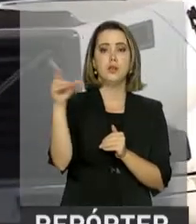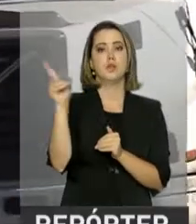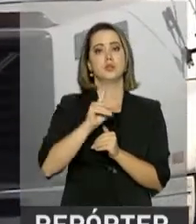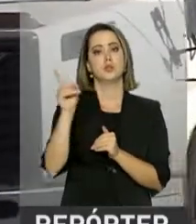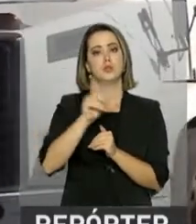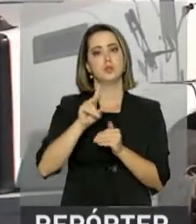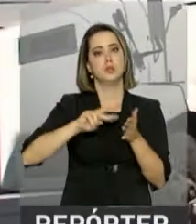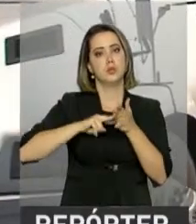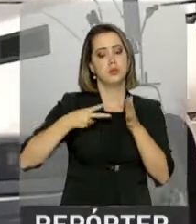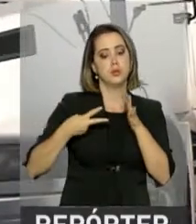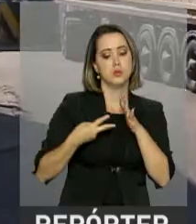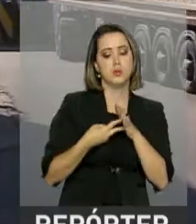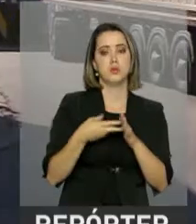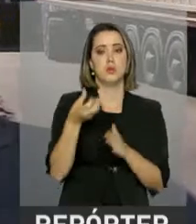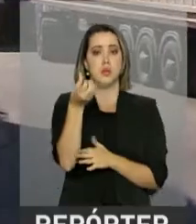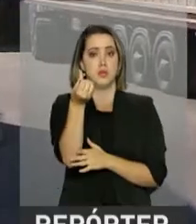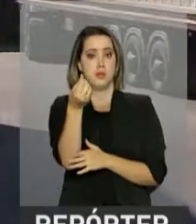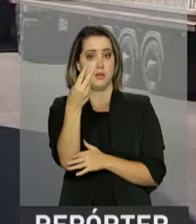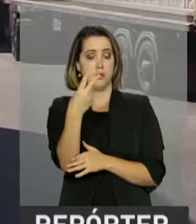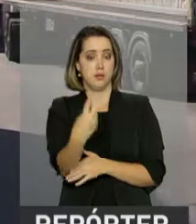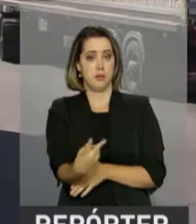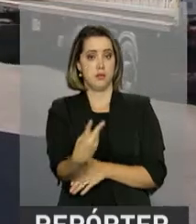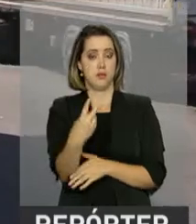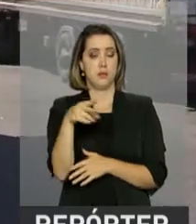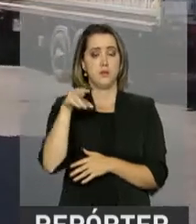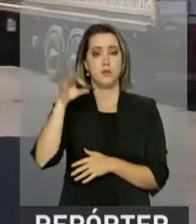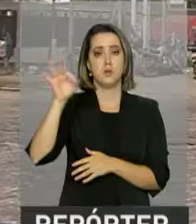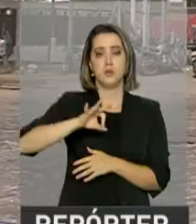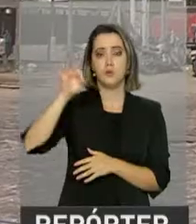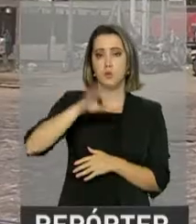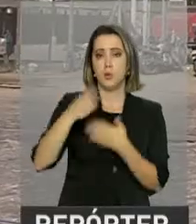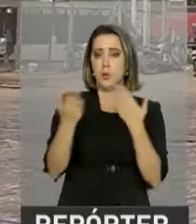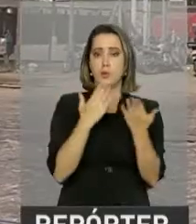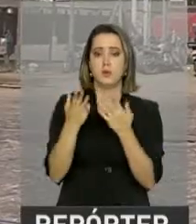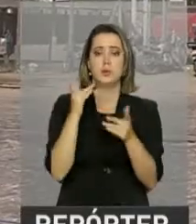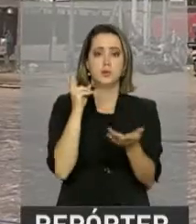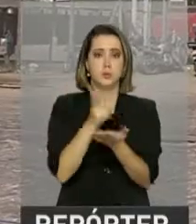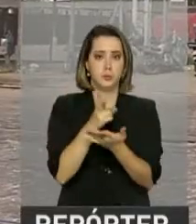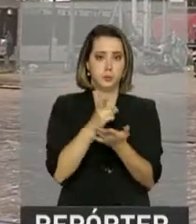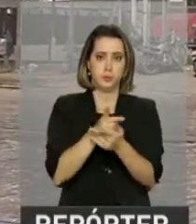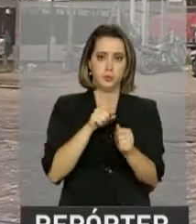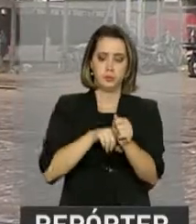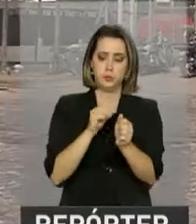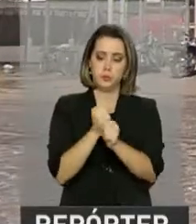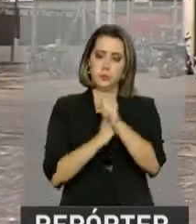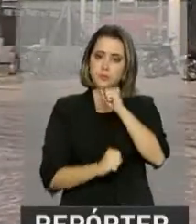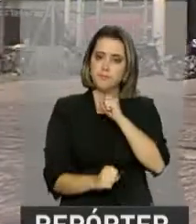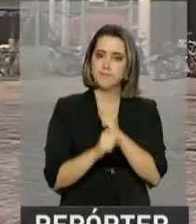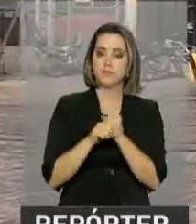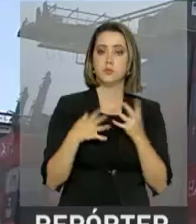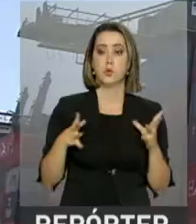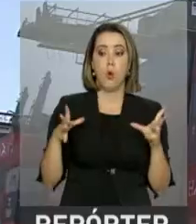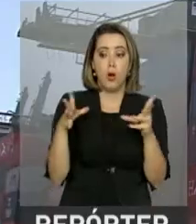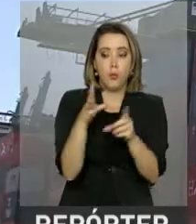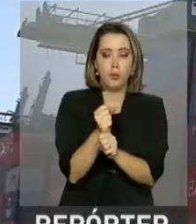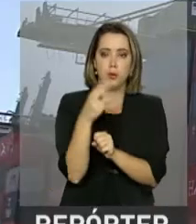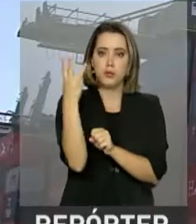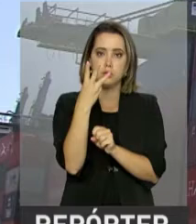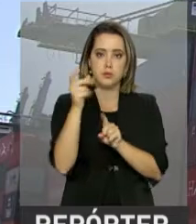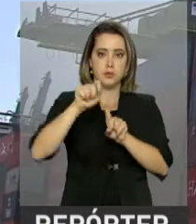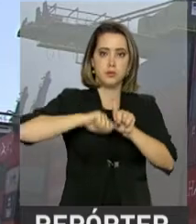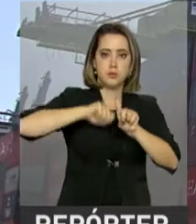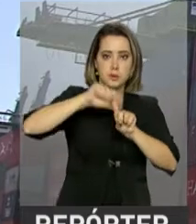61,2 por cento se comparado ao mesmo período do ano passado no acumulado do primeiro trimestre deste ano o superávit e